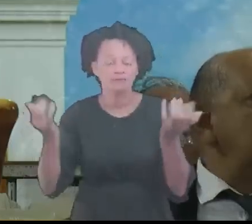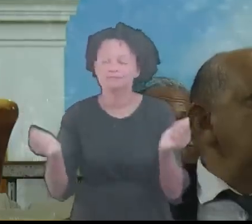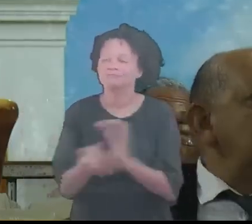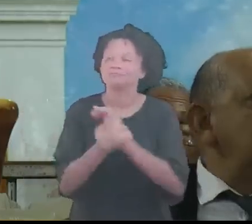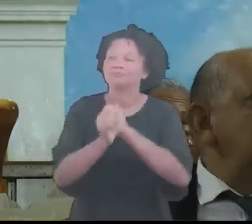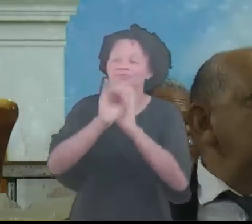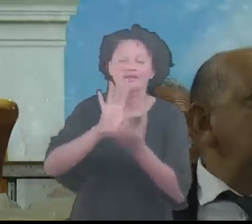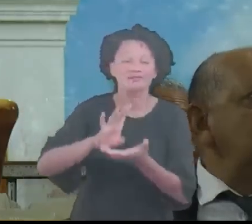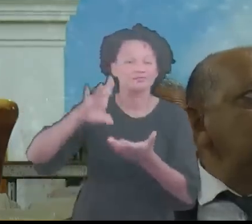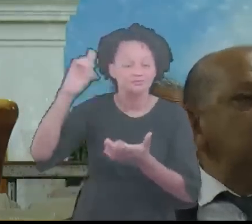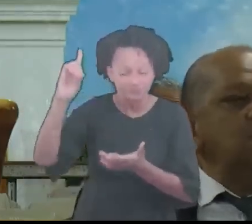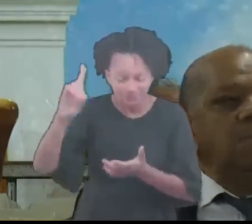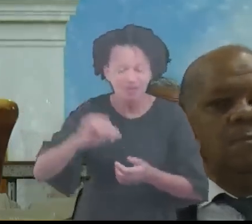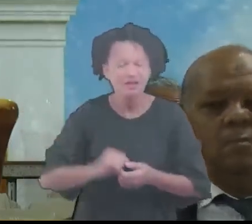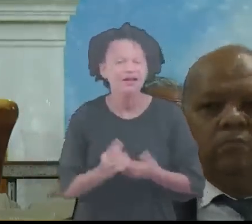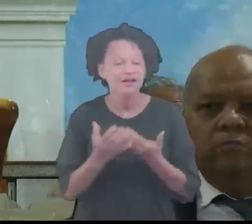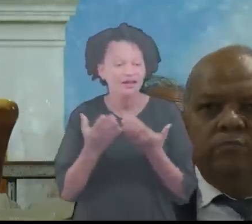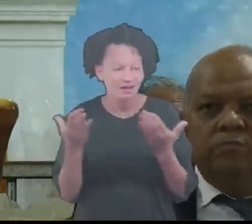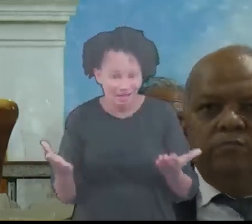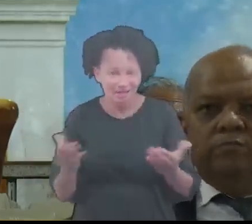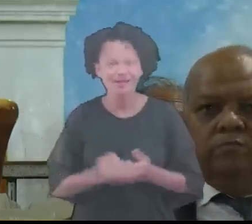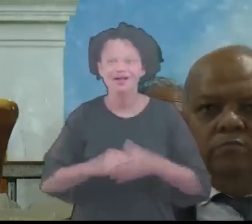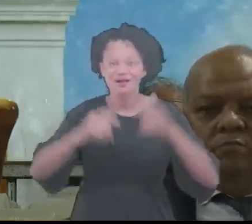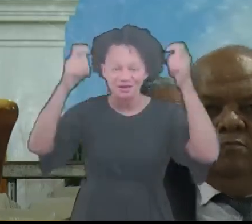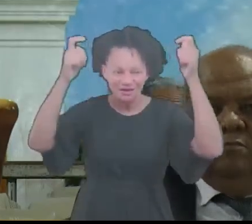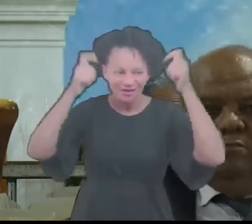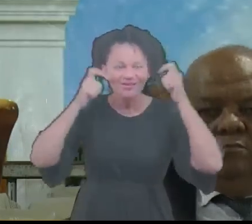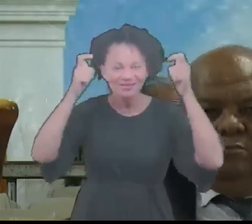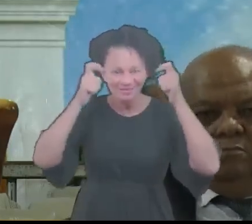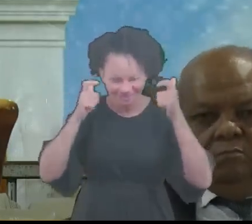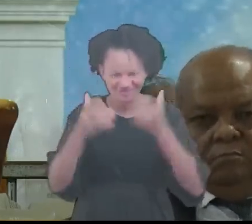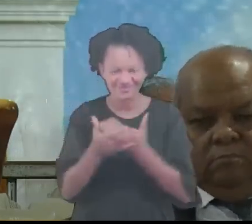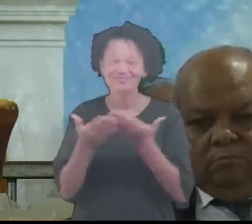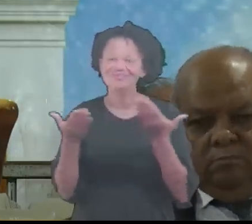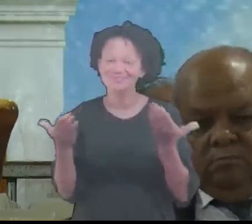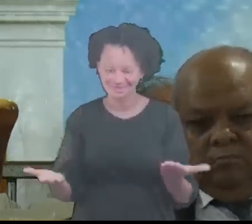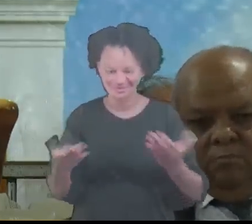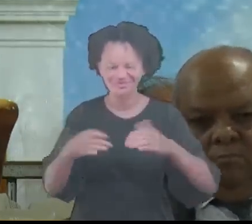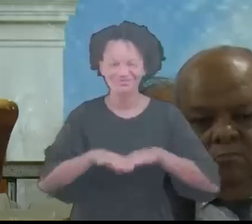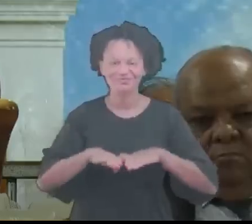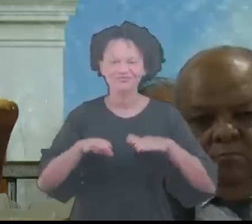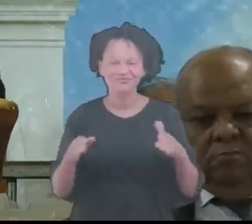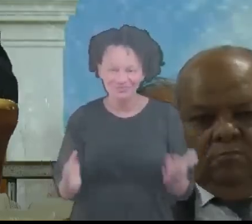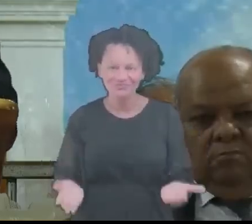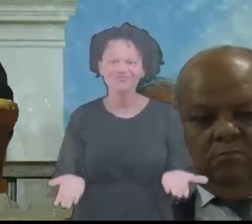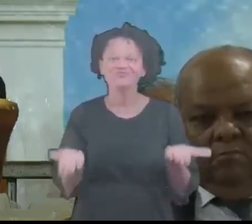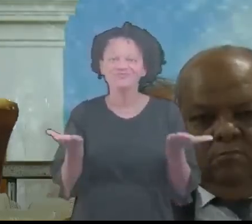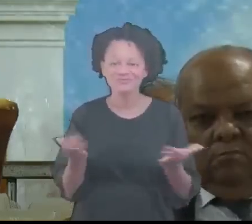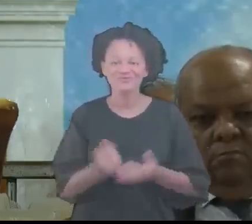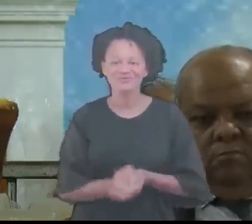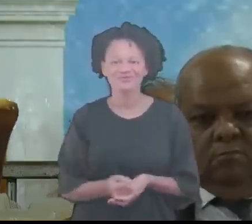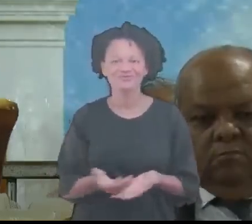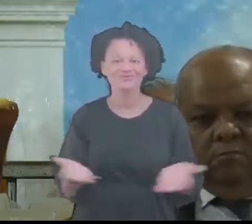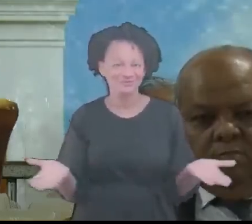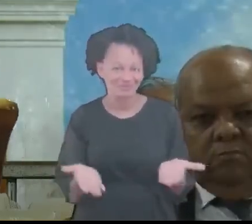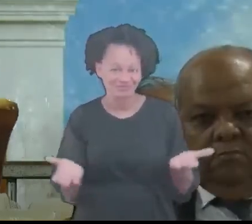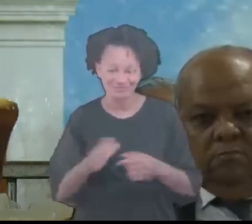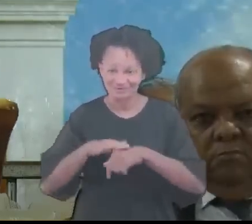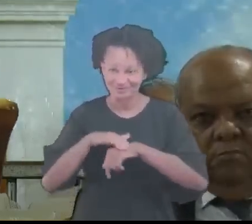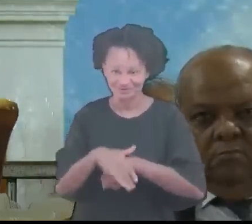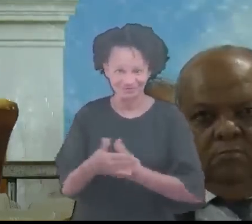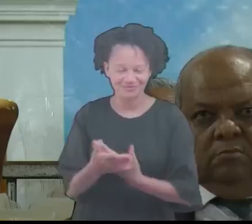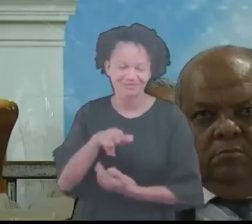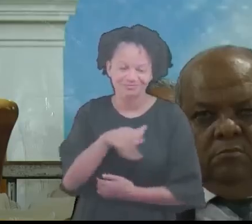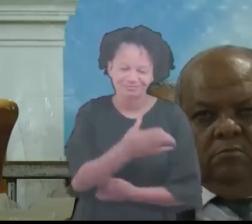Glória a Deus, ela disse: enquanto o rei está à mesa. Nesta noite, meus irmãos, nós